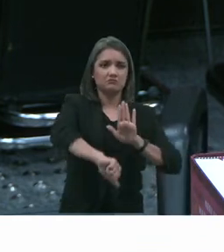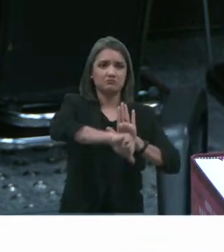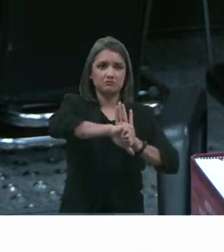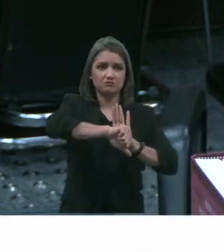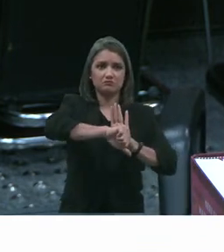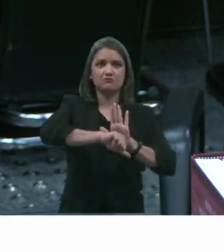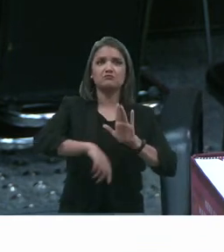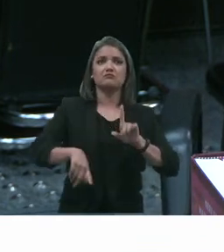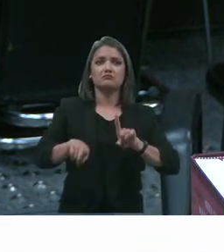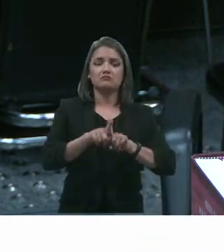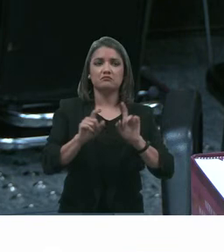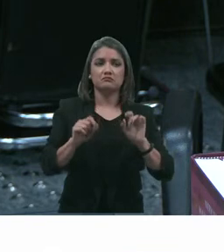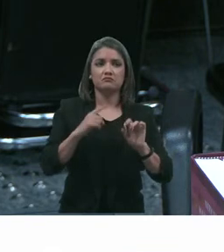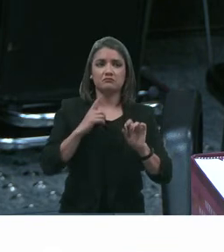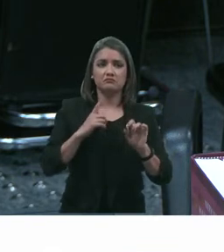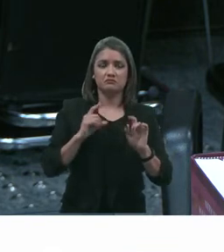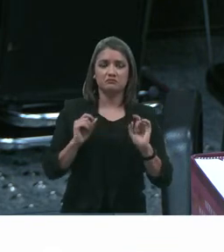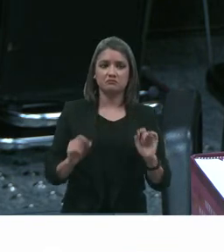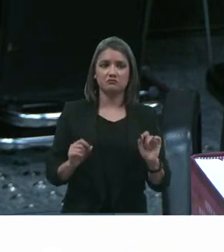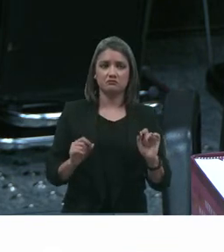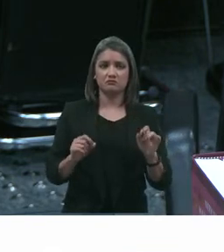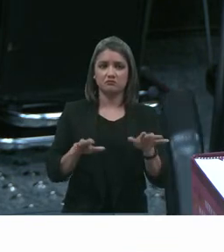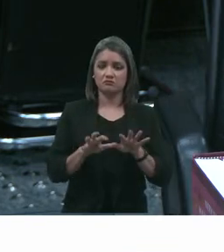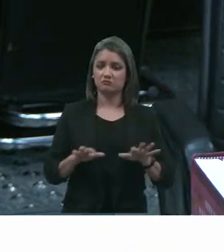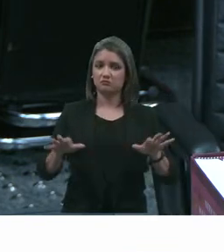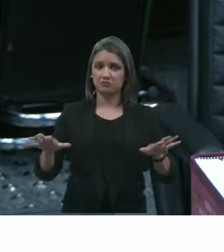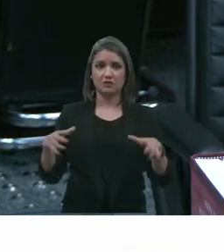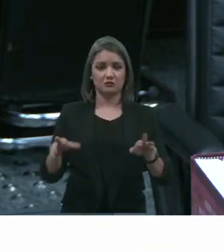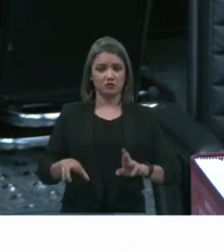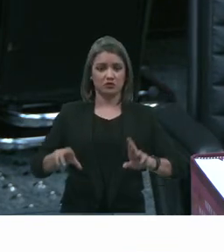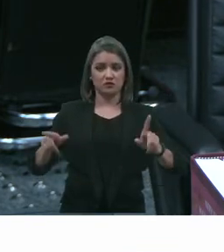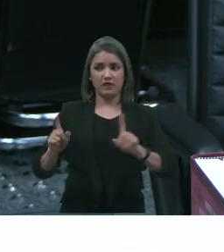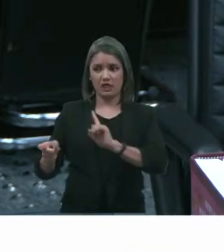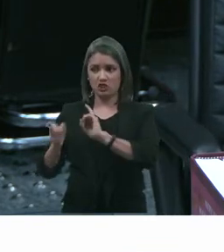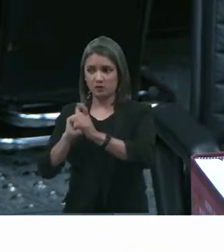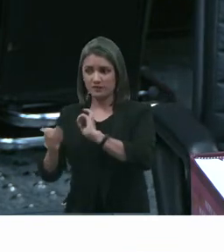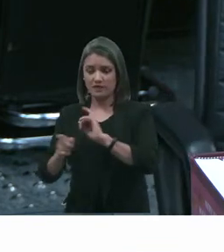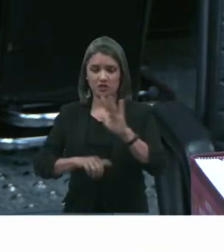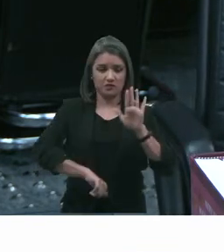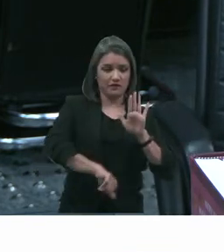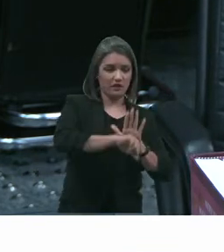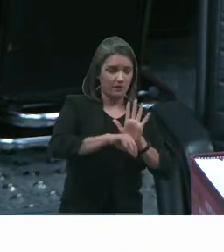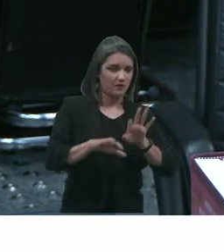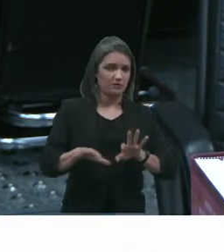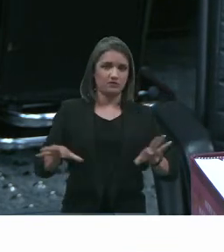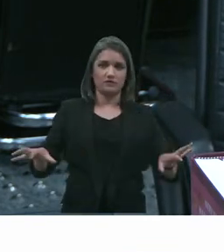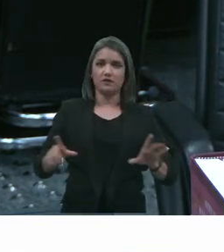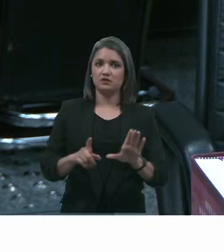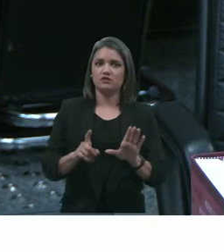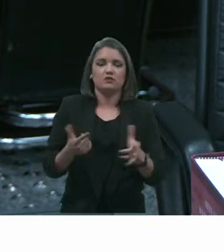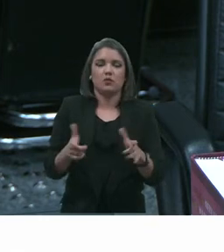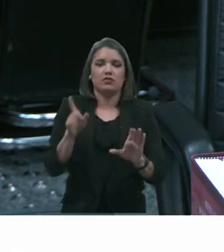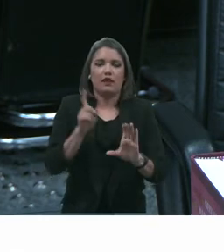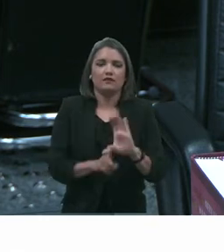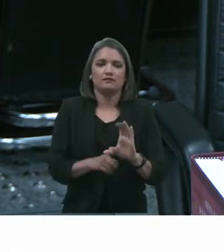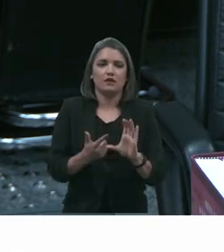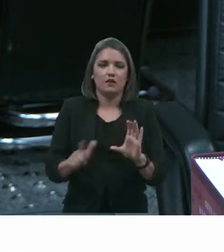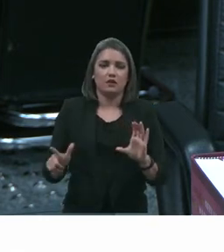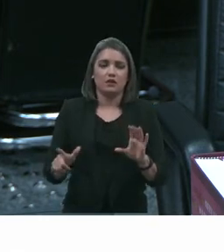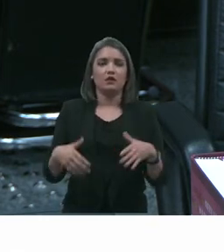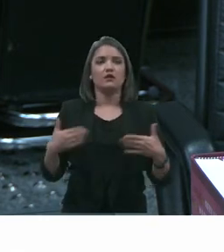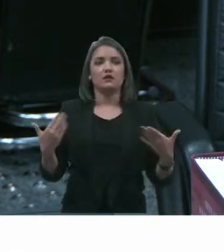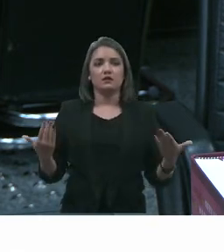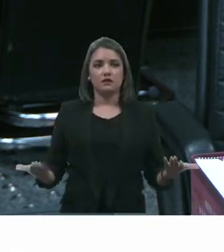a independência das esferas, aplicar-se aí a prescrição penal e, portanto, esse